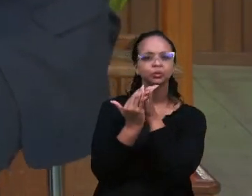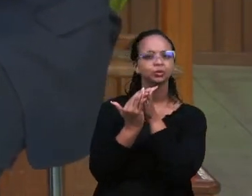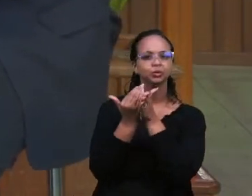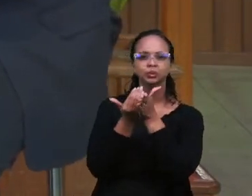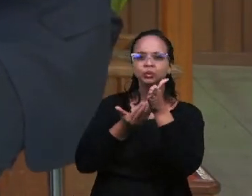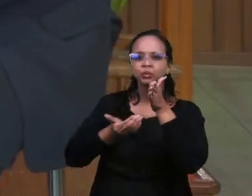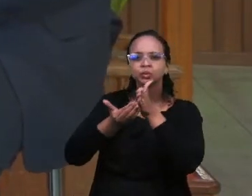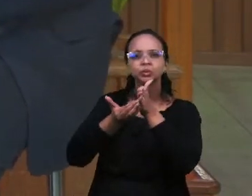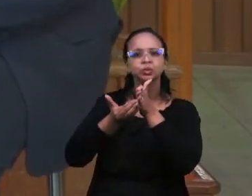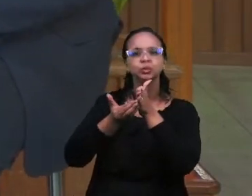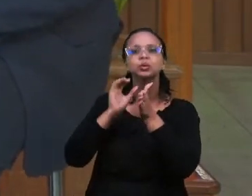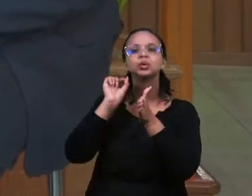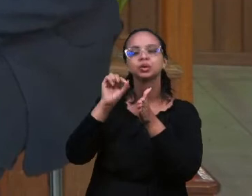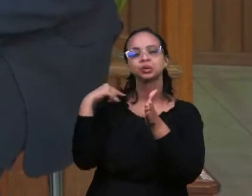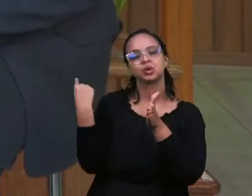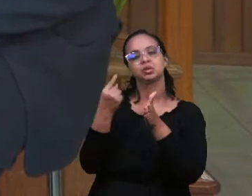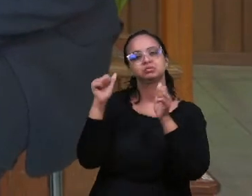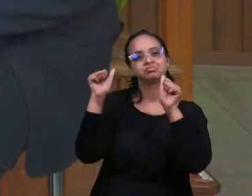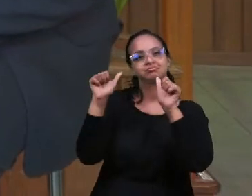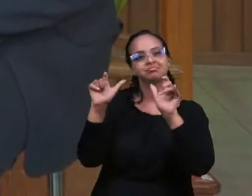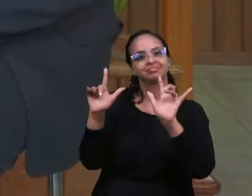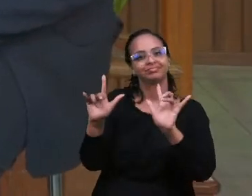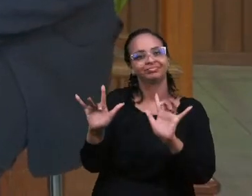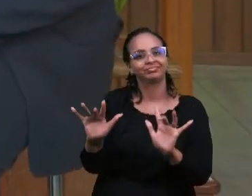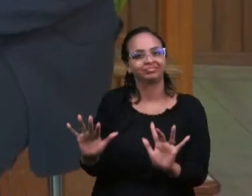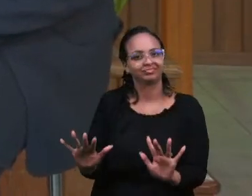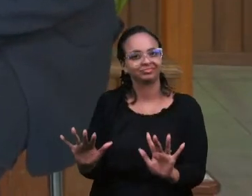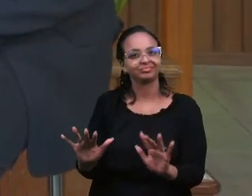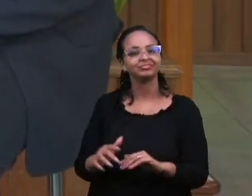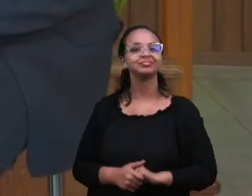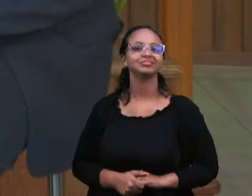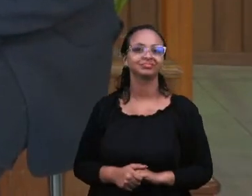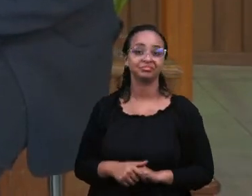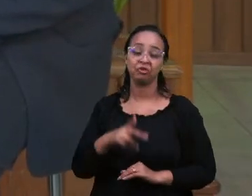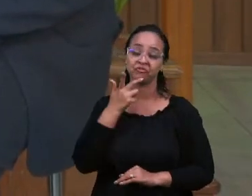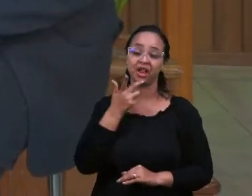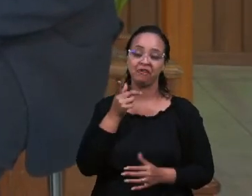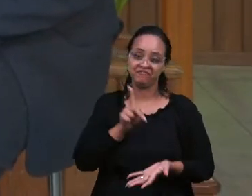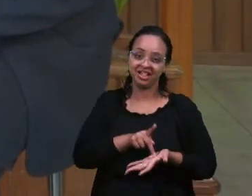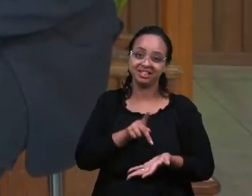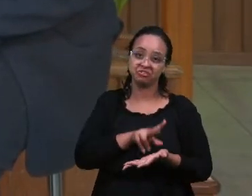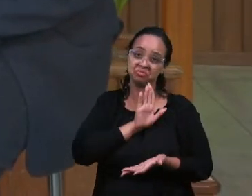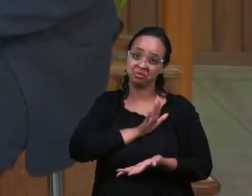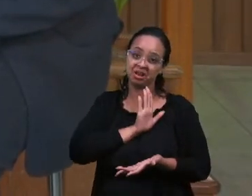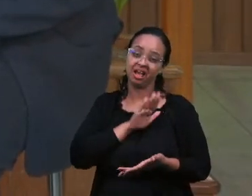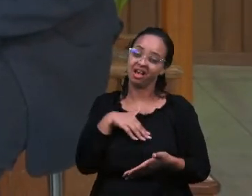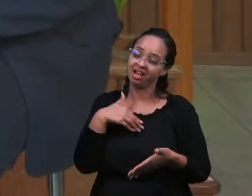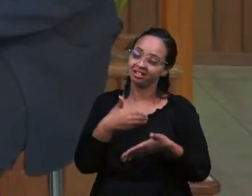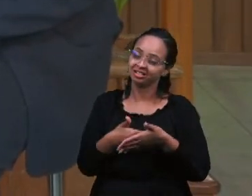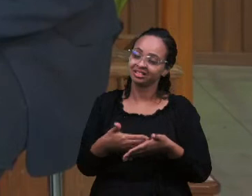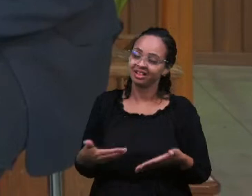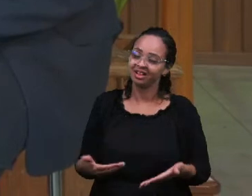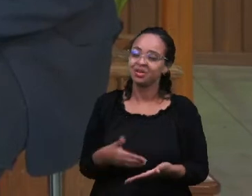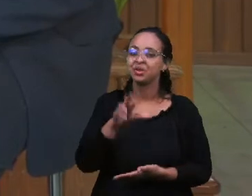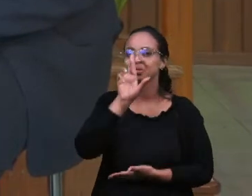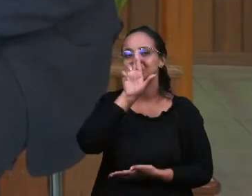fomos abençoados. Aí a gente chega Glória até aqui, aí fala com sinceridade de coração. Até aqui o Senhor nos